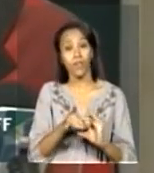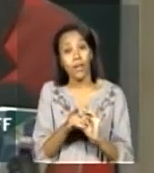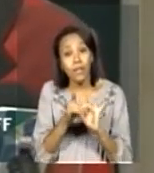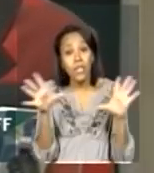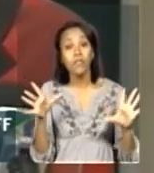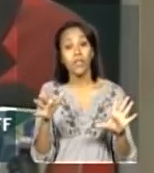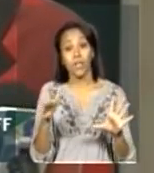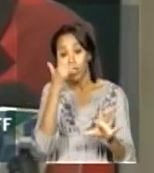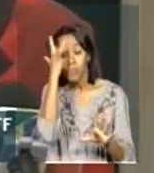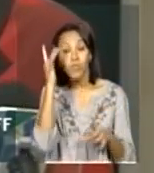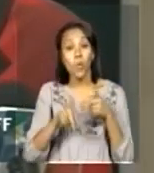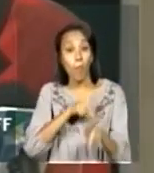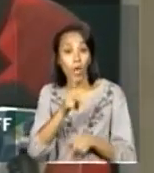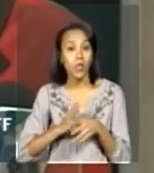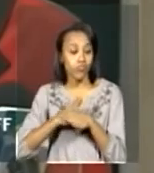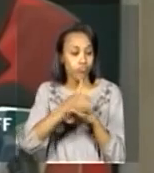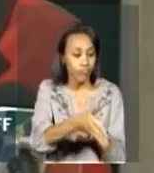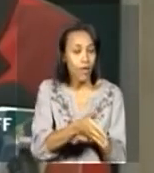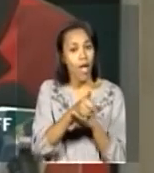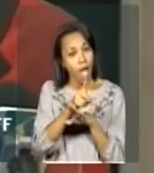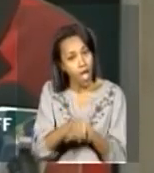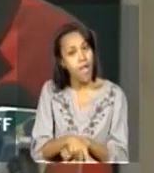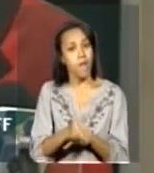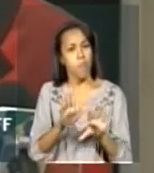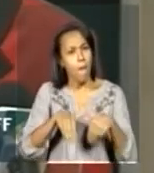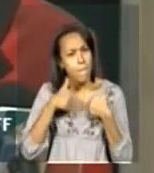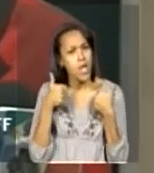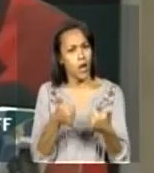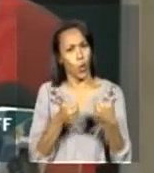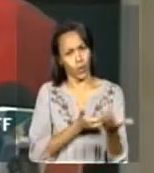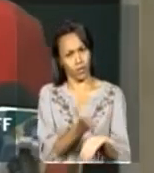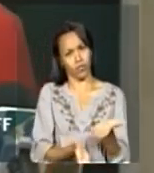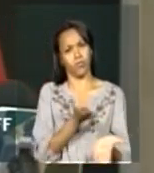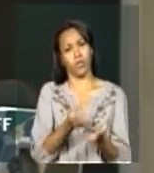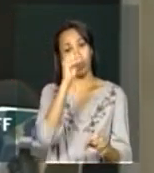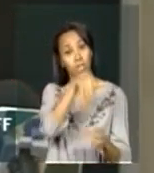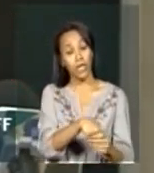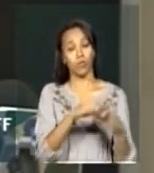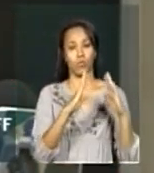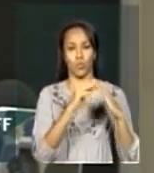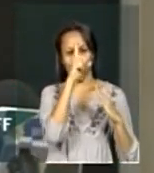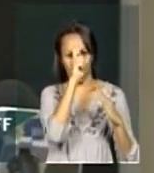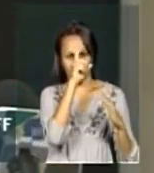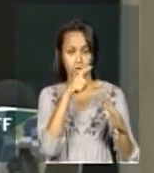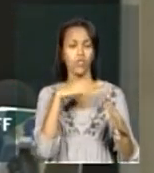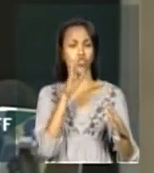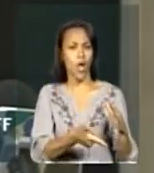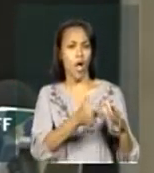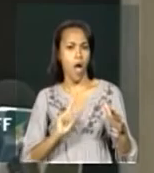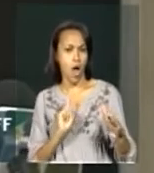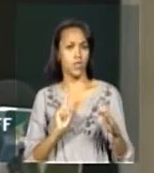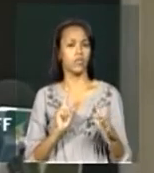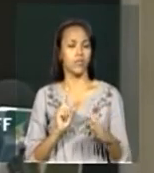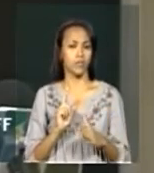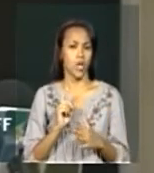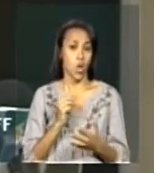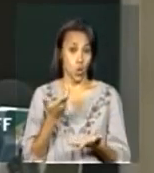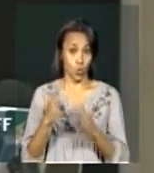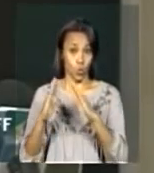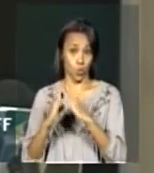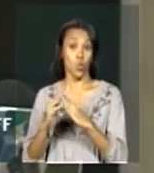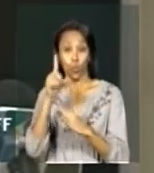população. É a qualidade do atendimento dos hospitais. Nós fizemos um acordo com os hospitais